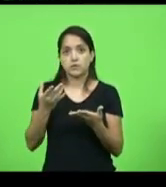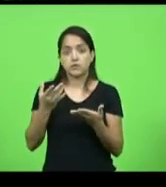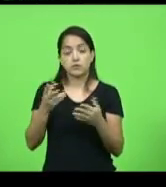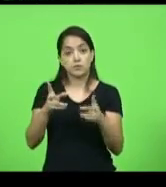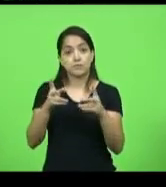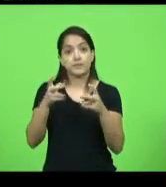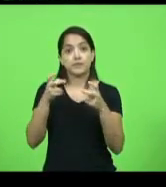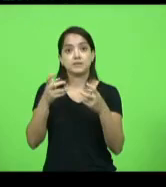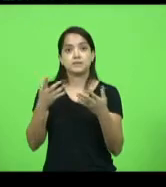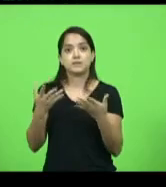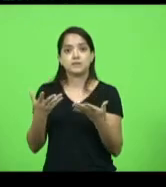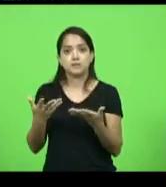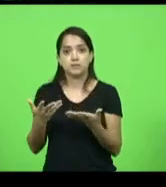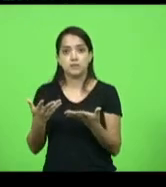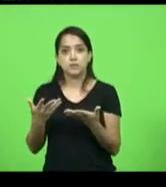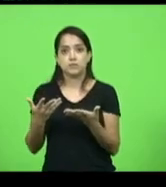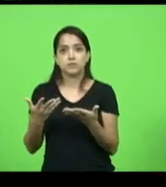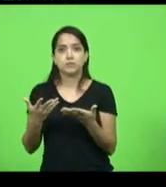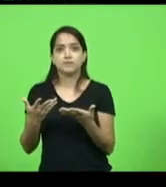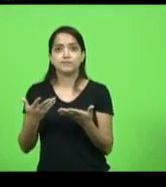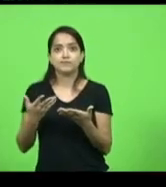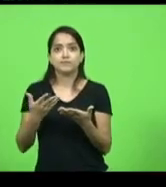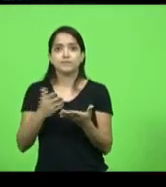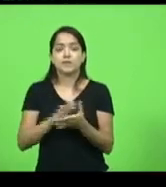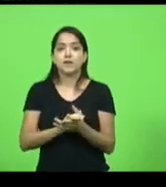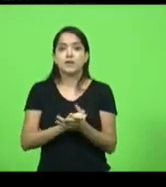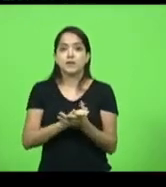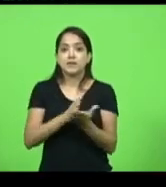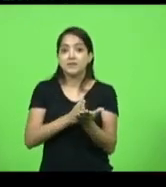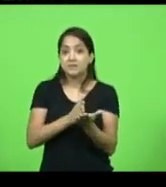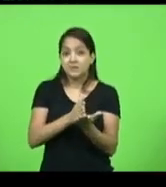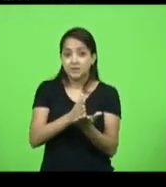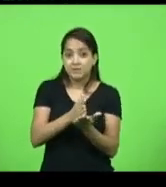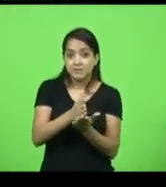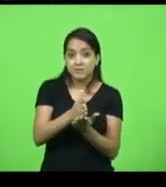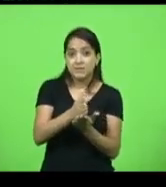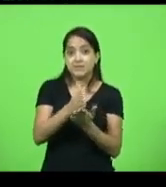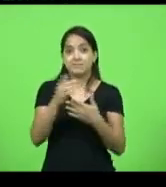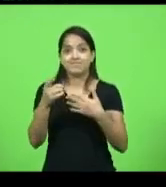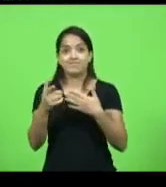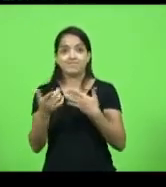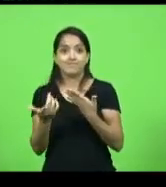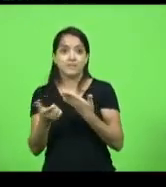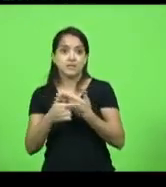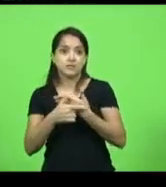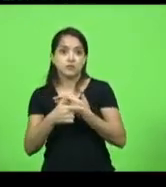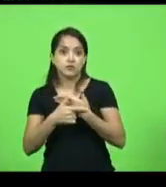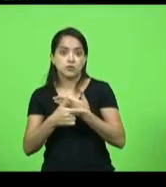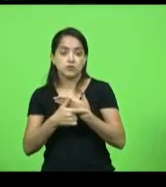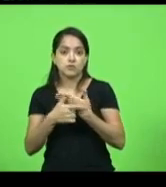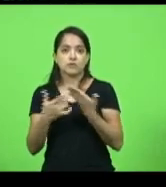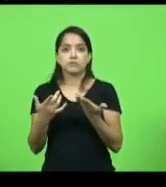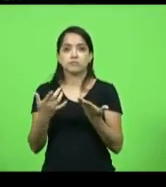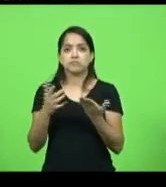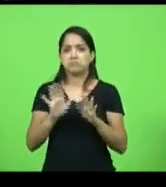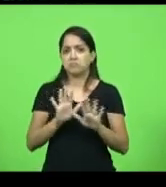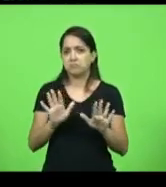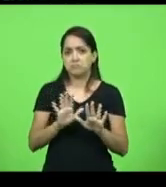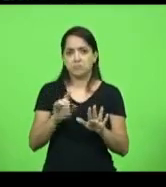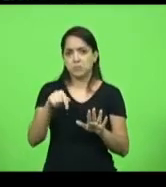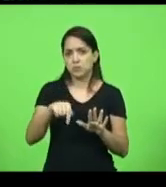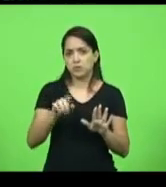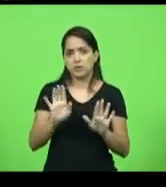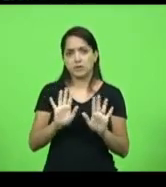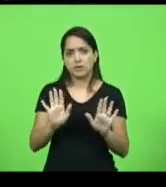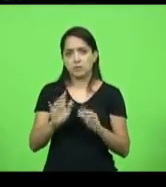nós estamos na direção, no caminho de questões ideológicas, eu não estou aqui por ideologia, eu estou